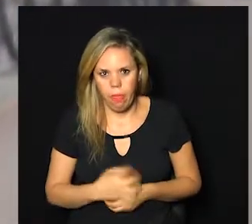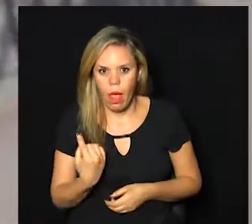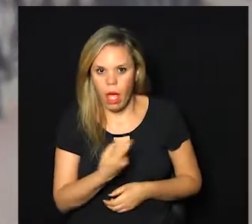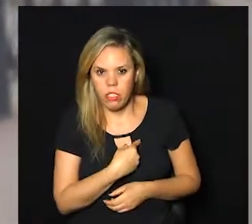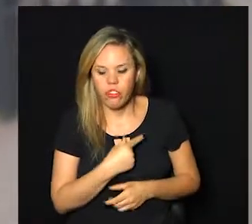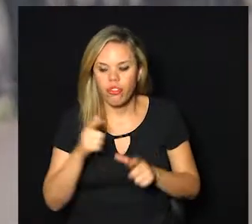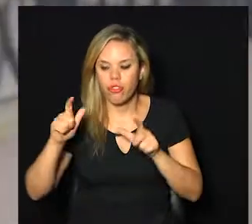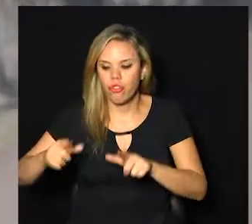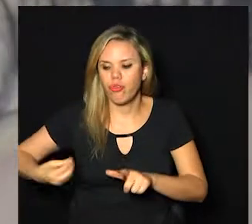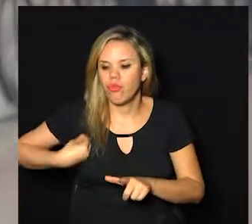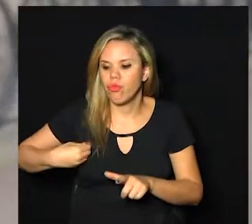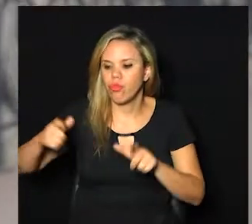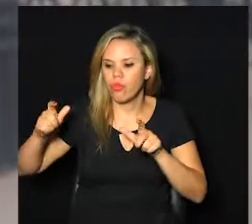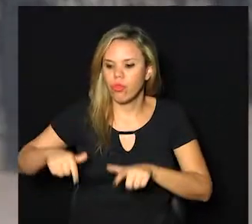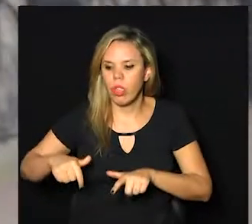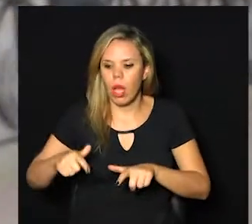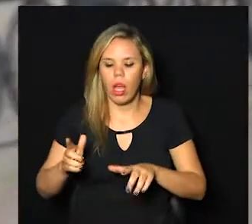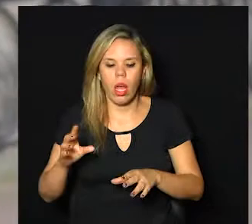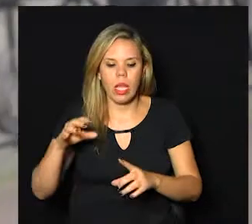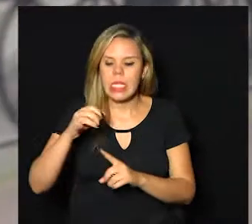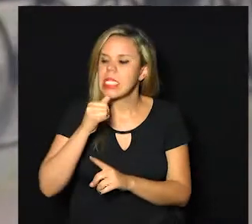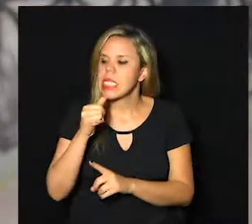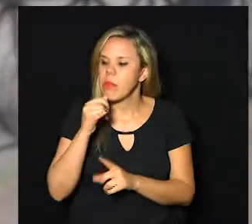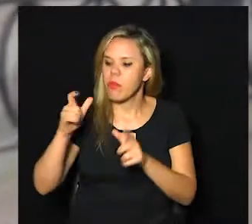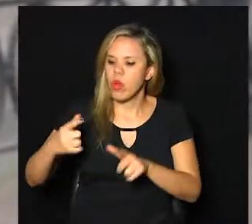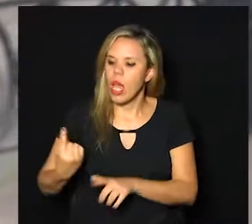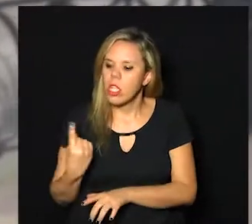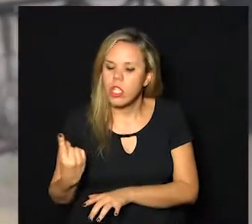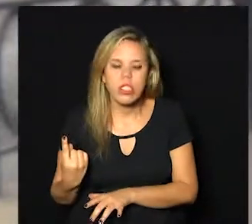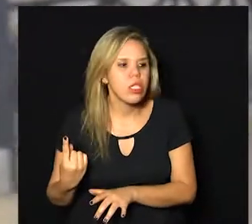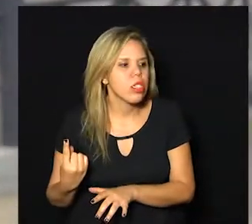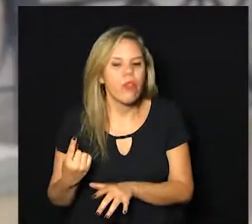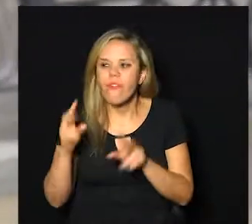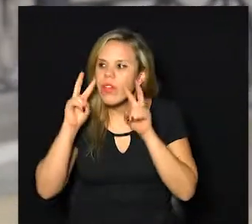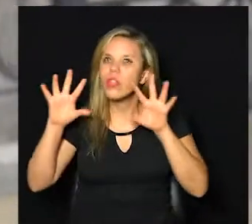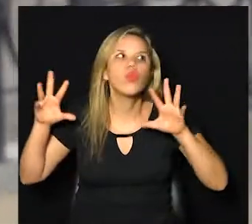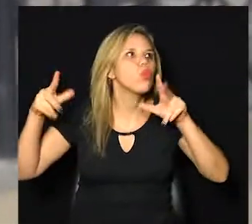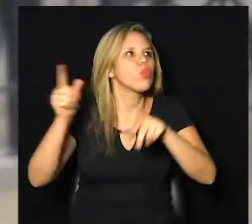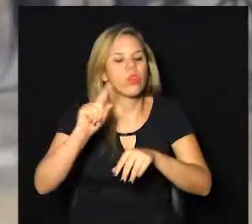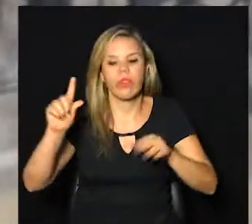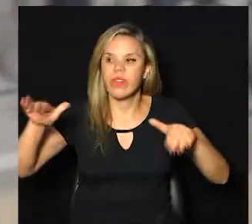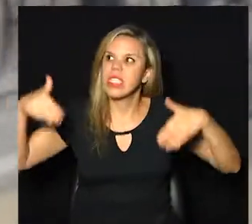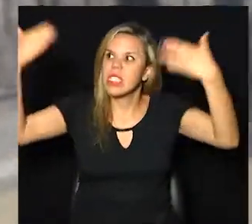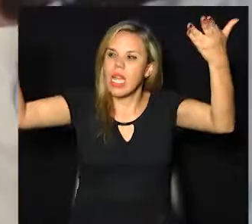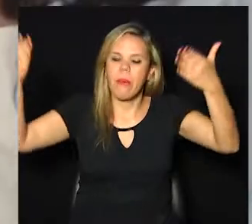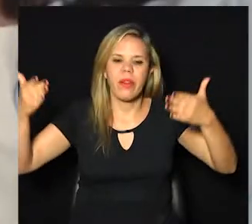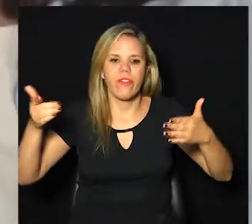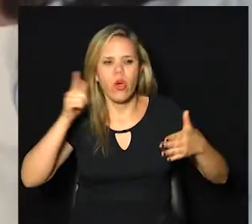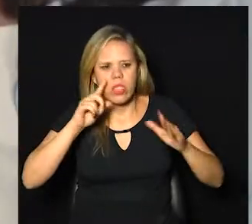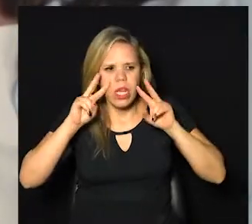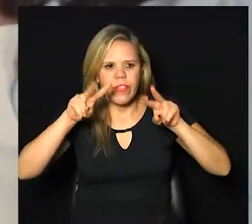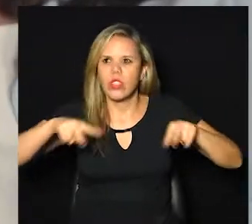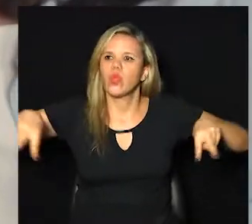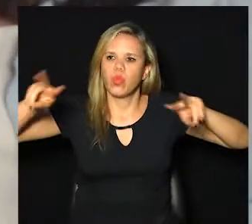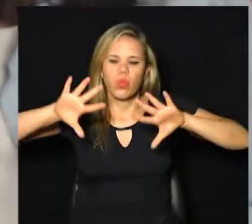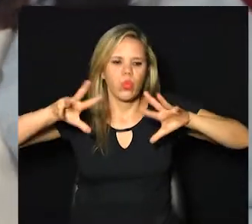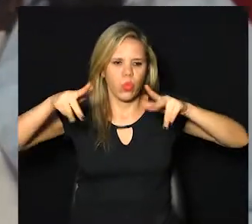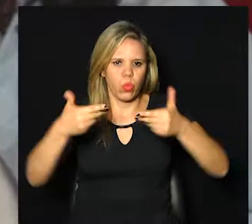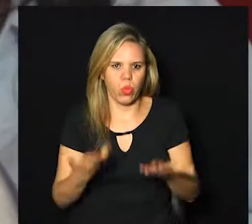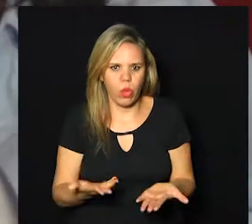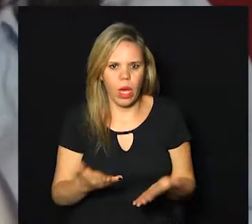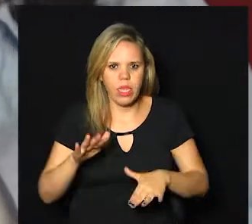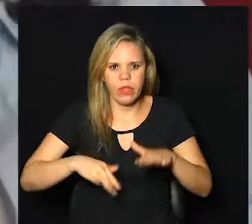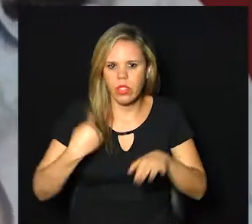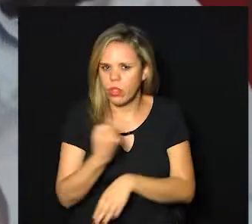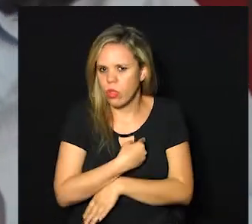a gente não consegue ver a ilha inteira. Quando você sai da ilha, você consegue ver a ilha por um todo. E a gente muitas vezes